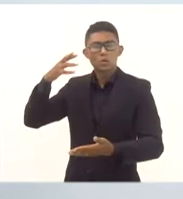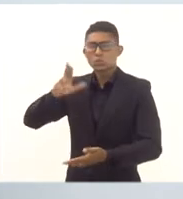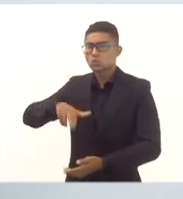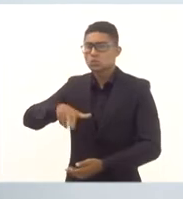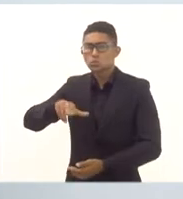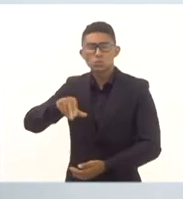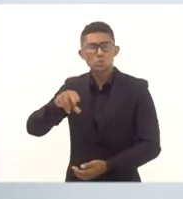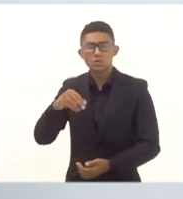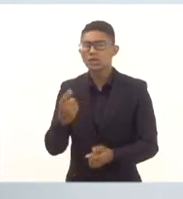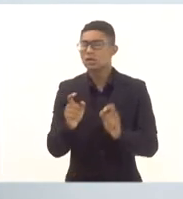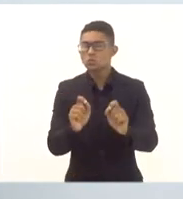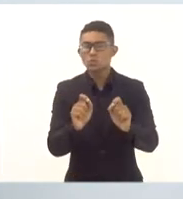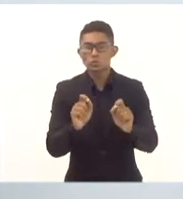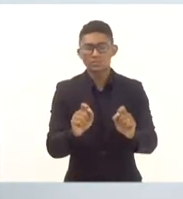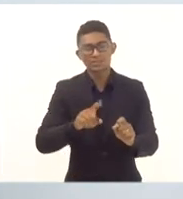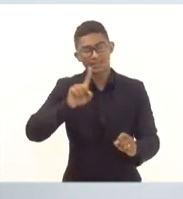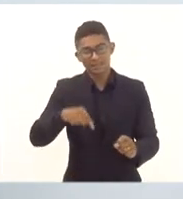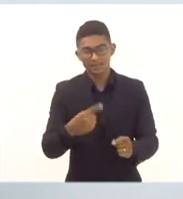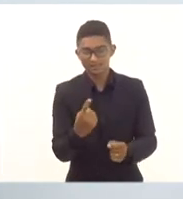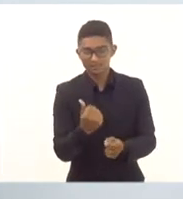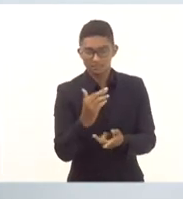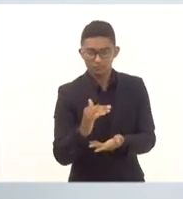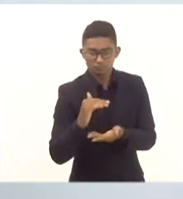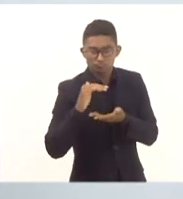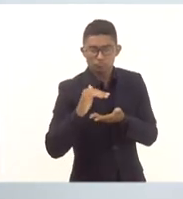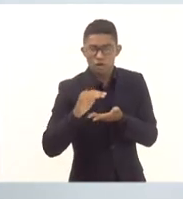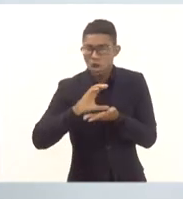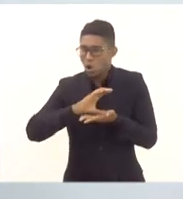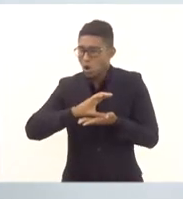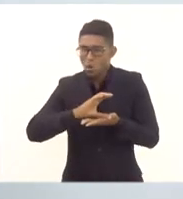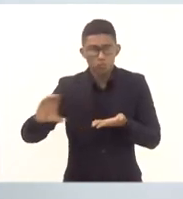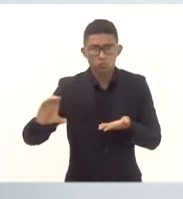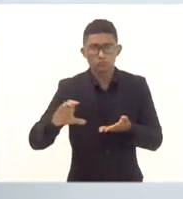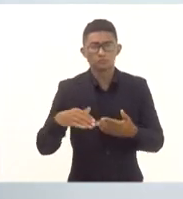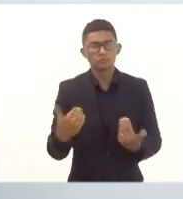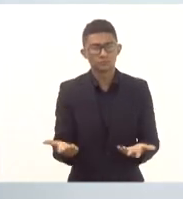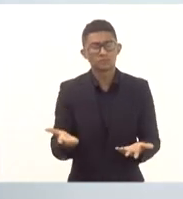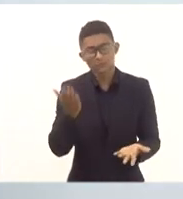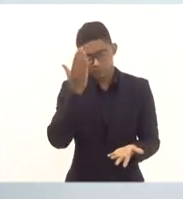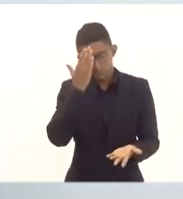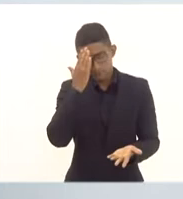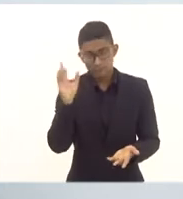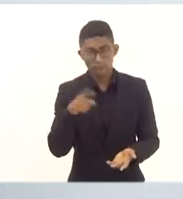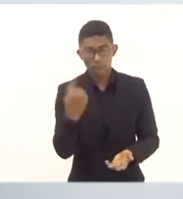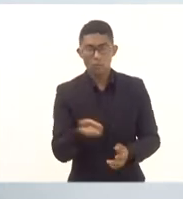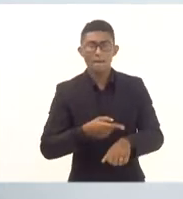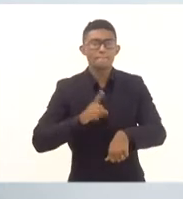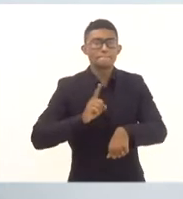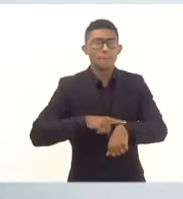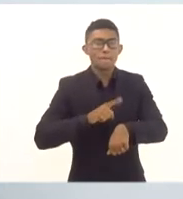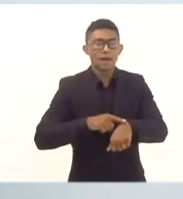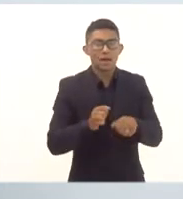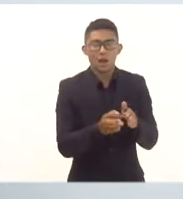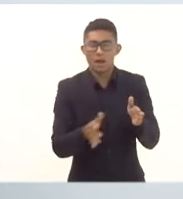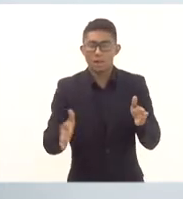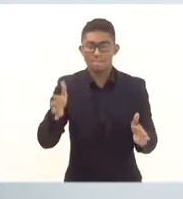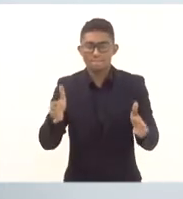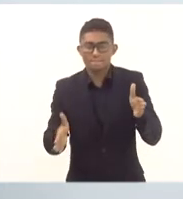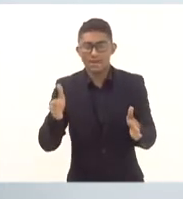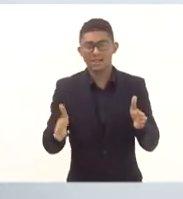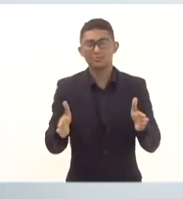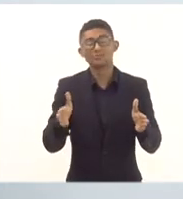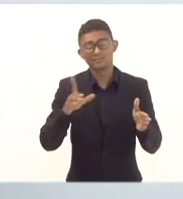renda Então nesse sentido no momento que nós estamos vivendo de precariedad